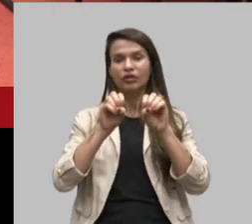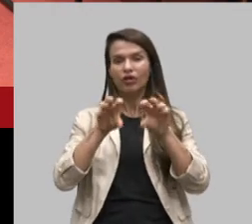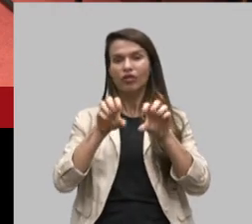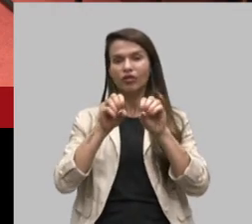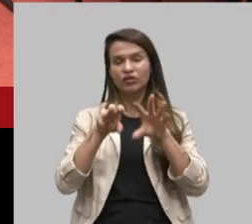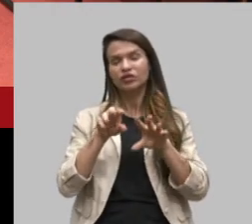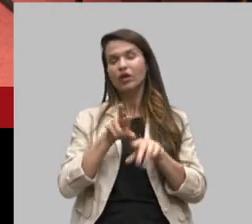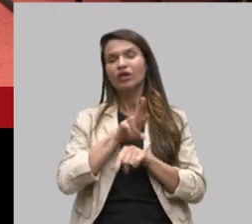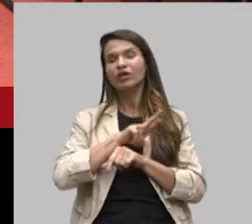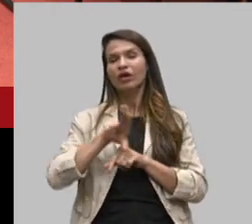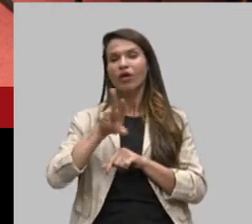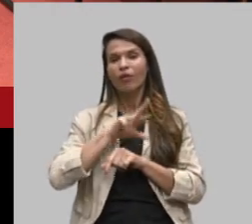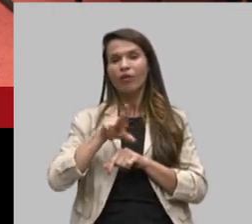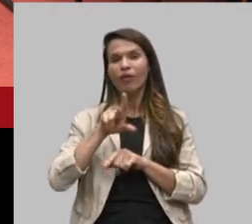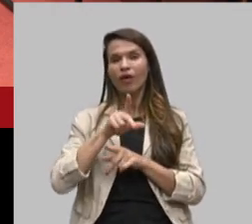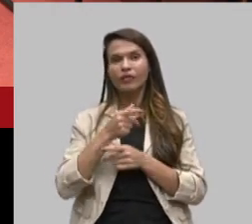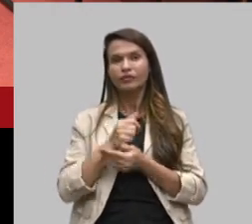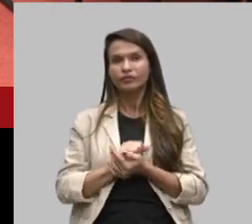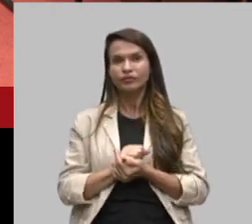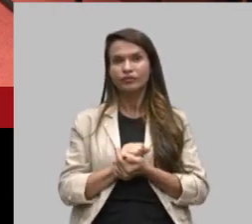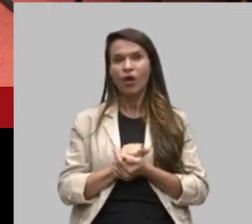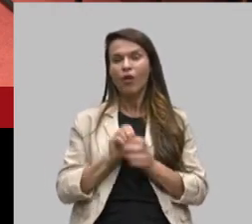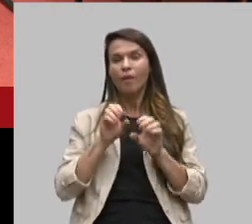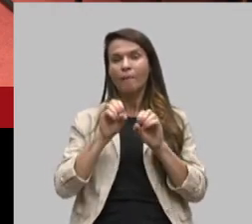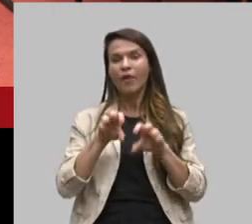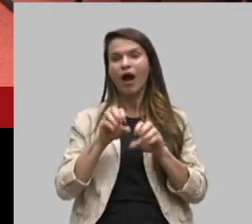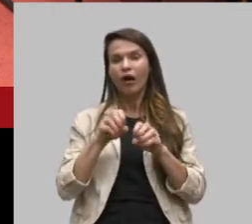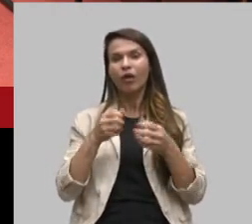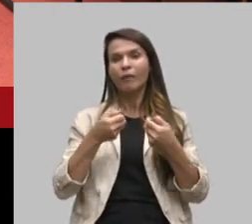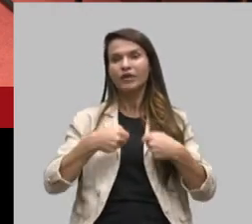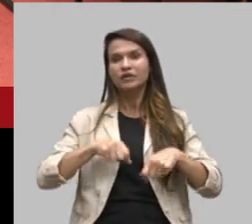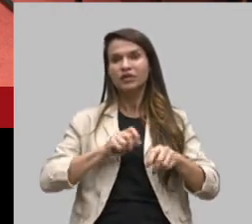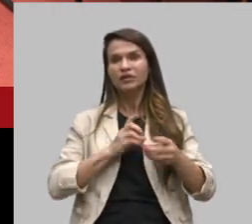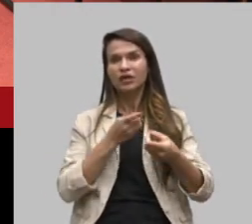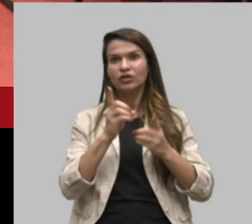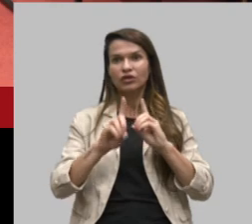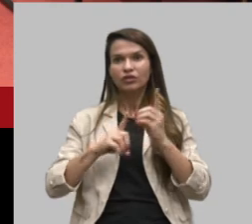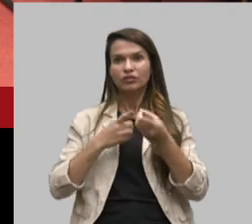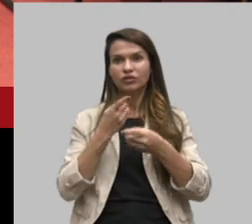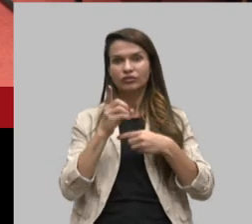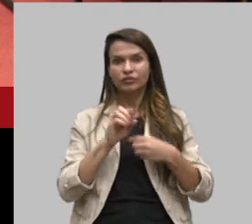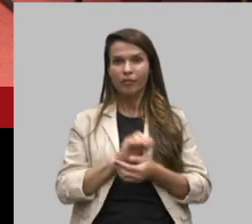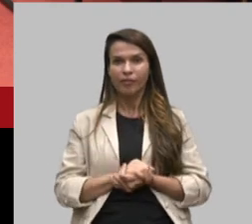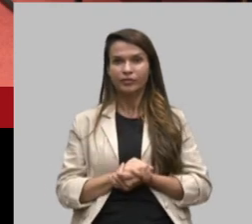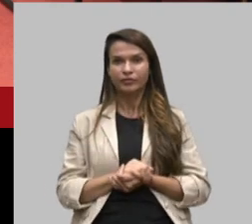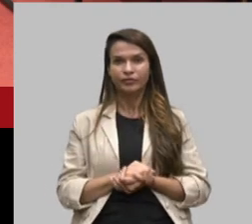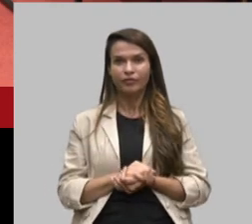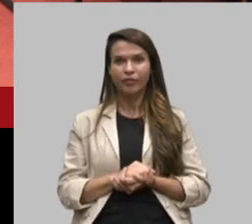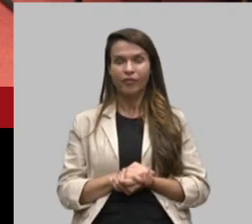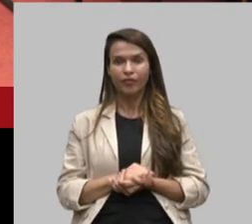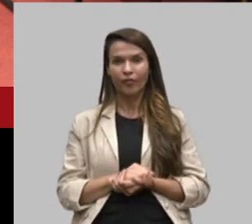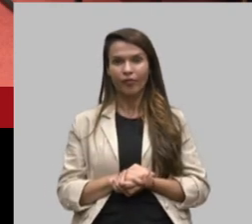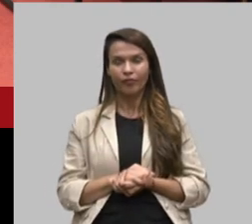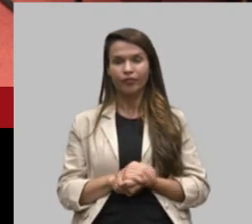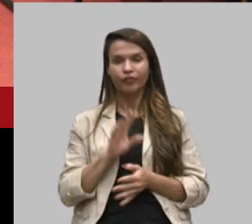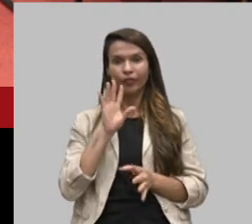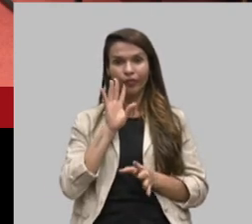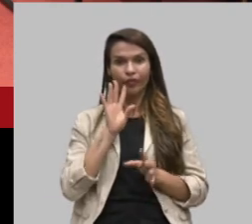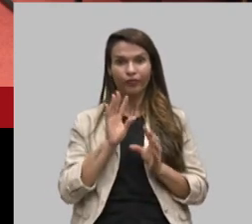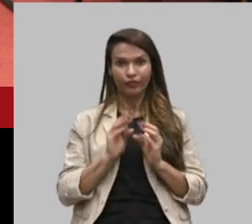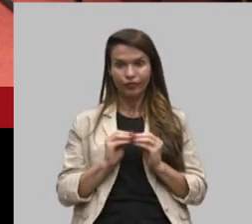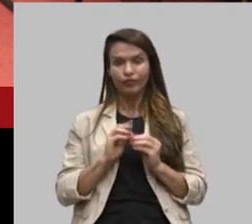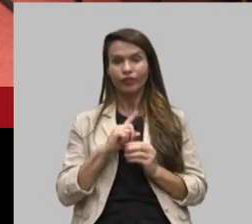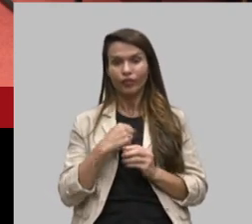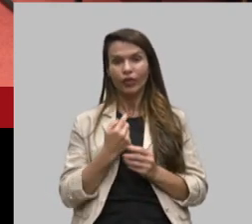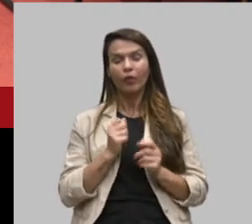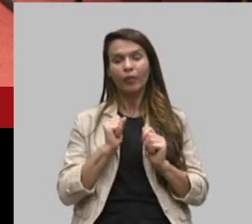necessariamente uma uma aula precisa ser dinâmica através de tecnologia conclui pra gente por favor concluindo nós podemos